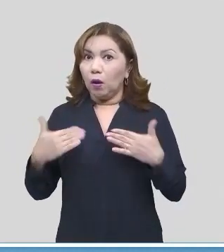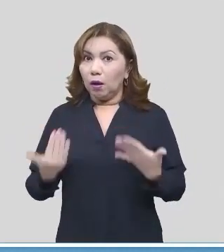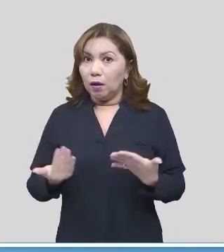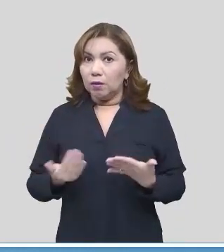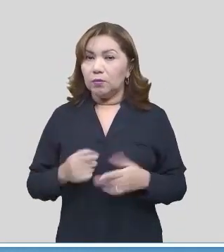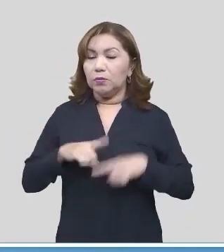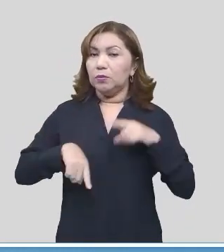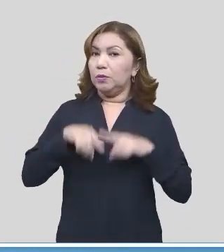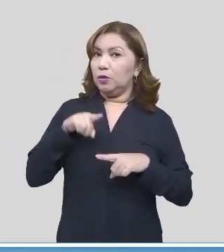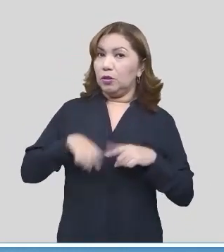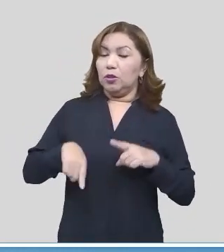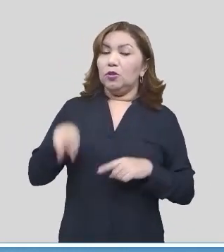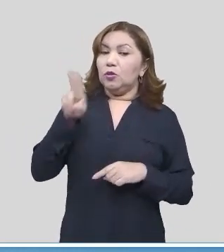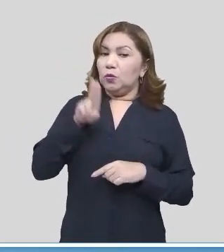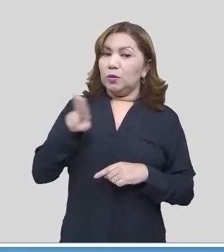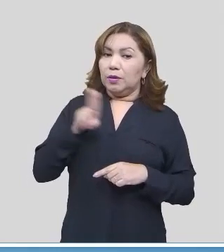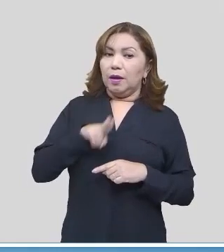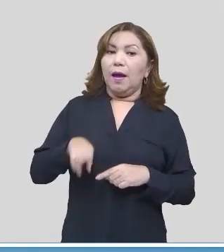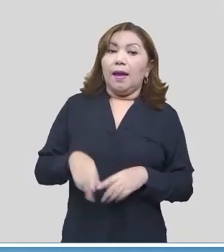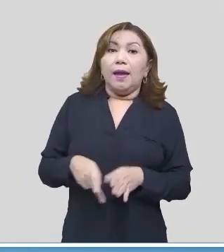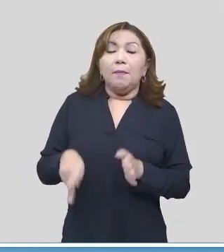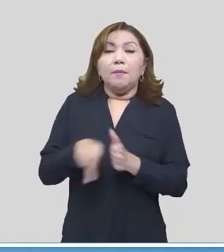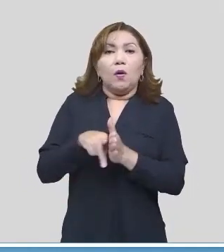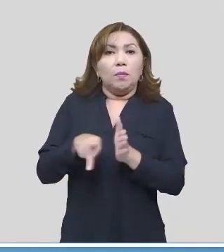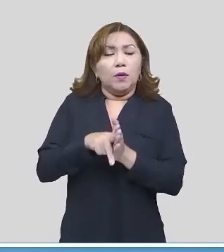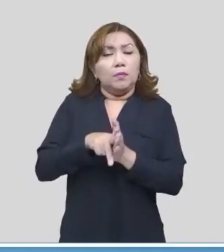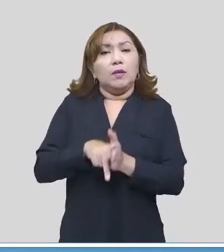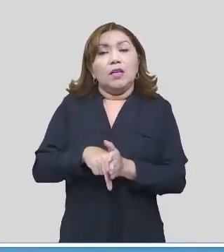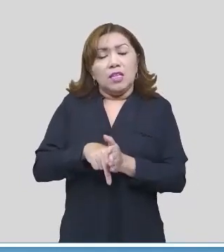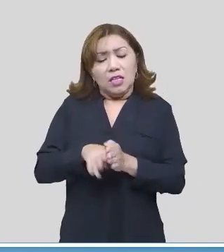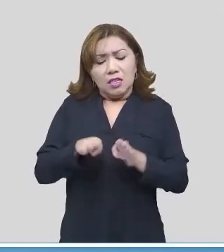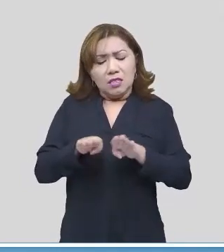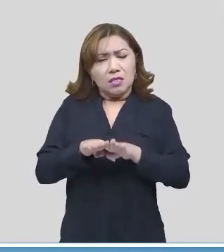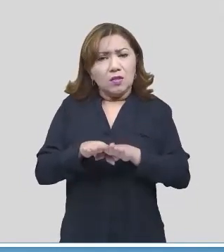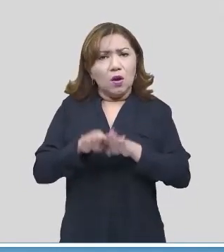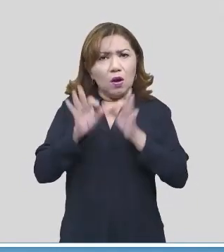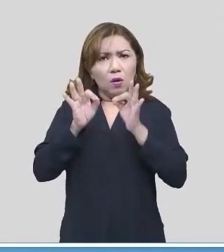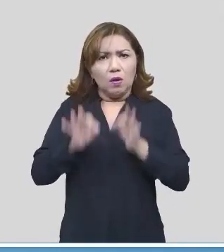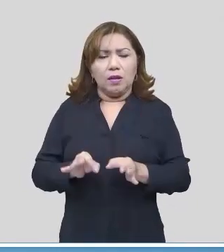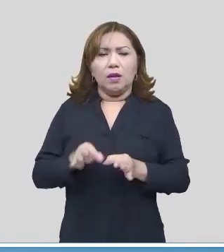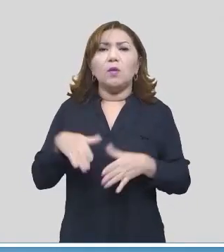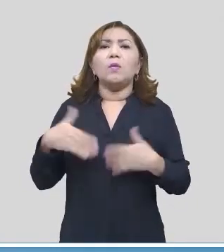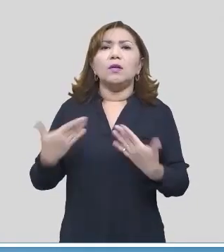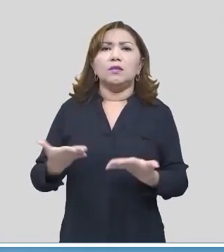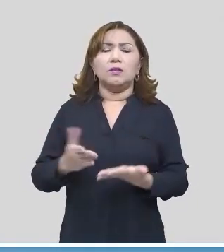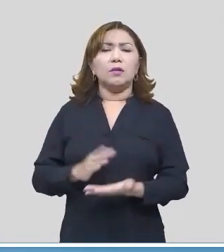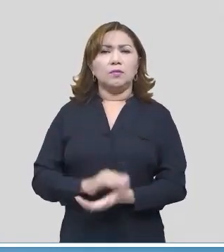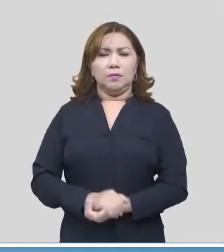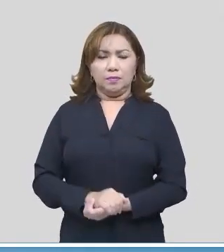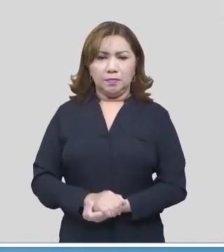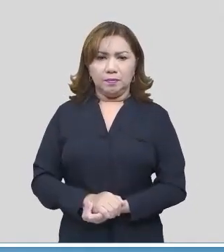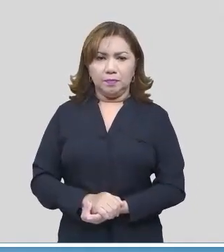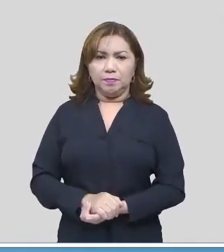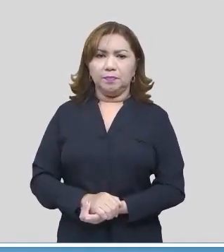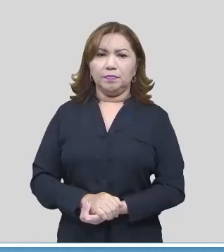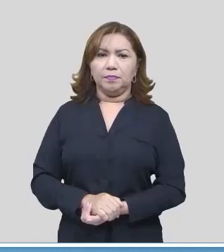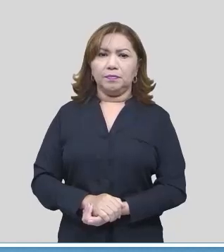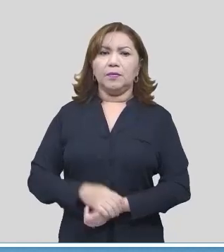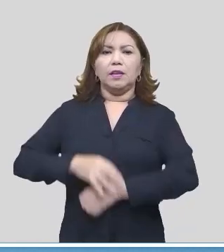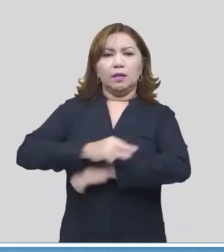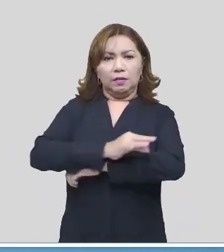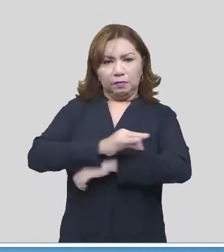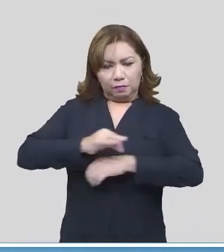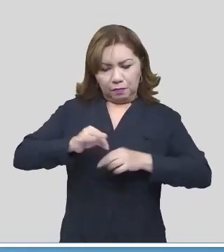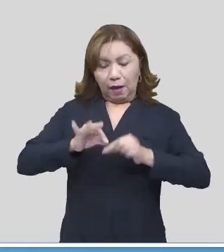de comprimento padronizado? Medidas padronizadas. Quais são? Isso, fita